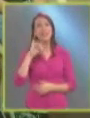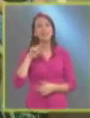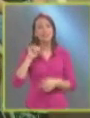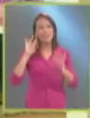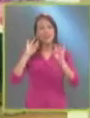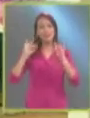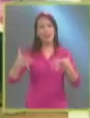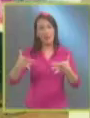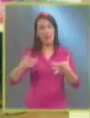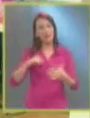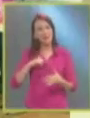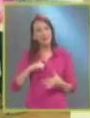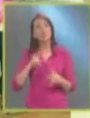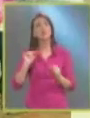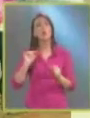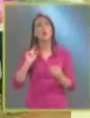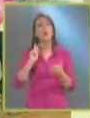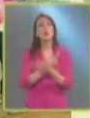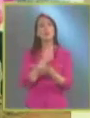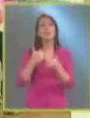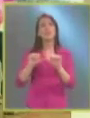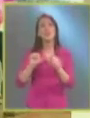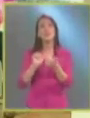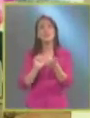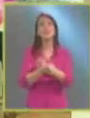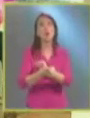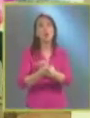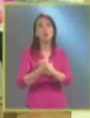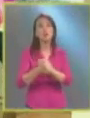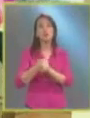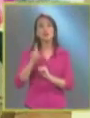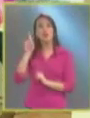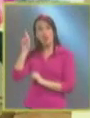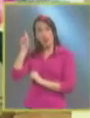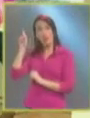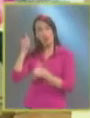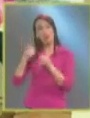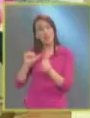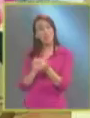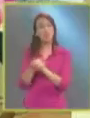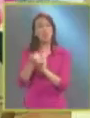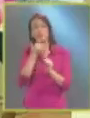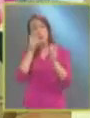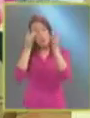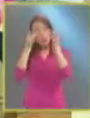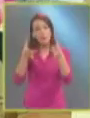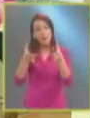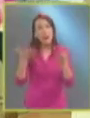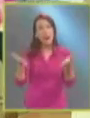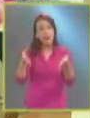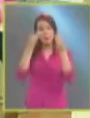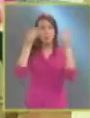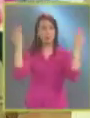que foi agravado, foi num acidente esportivo, né? Foi. Não foi isso? Verdade. Pois é. E você aí ficou